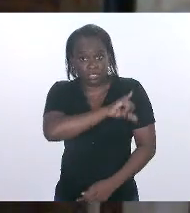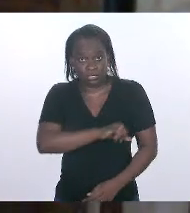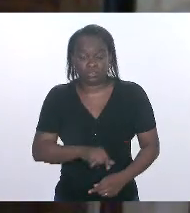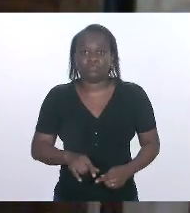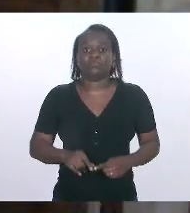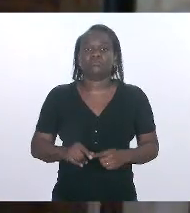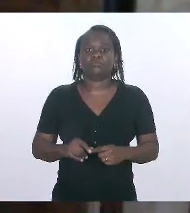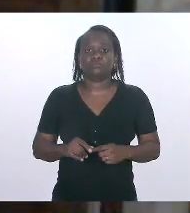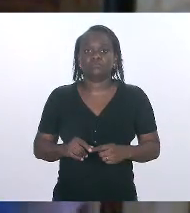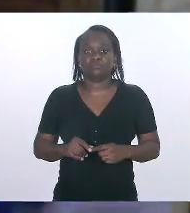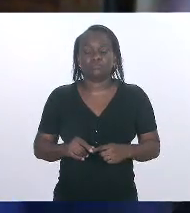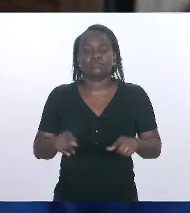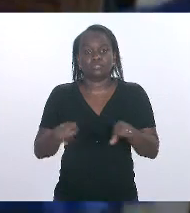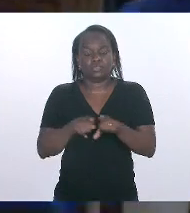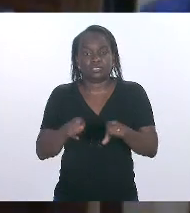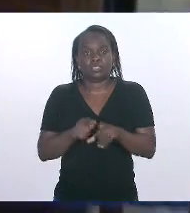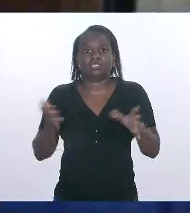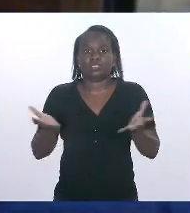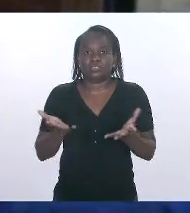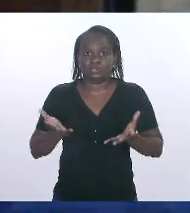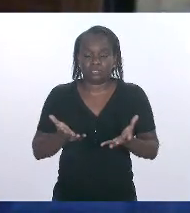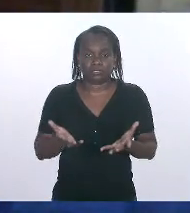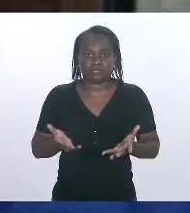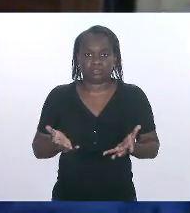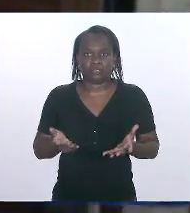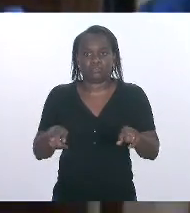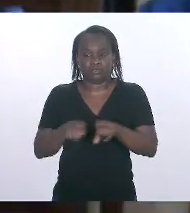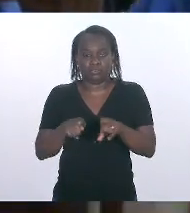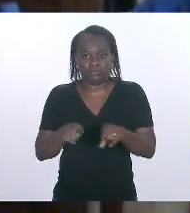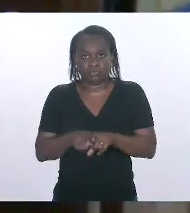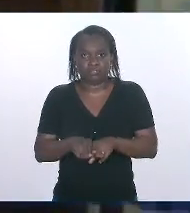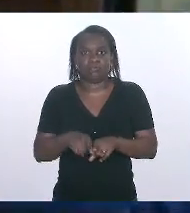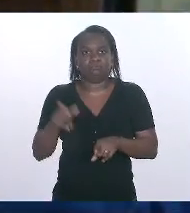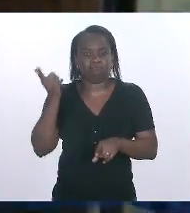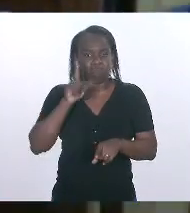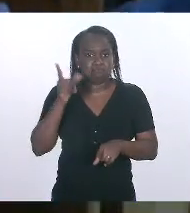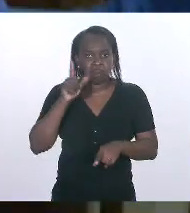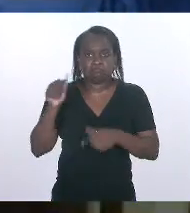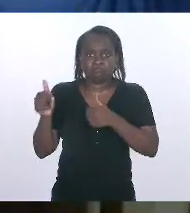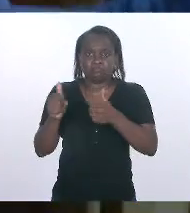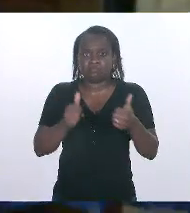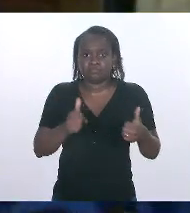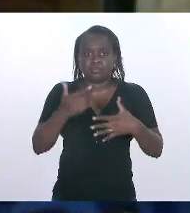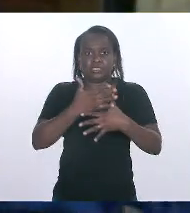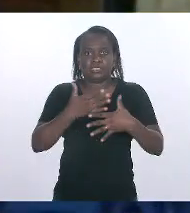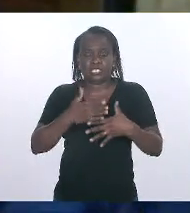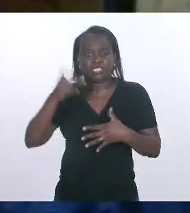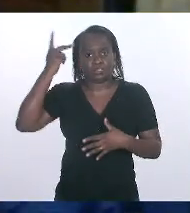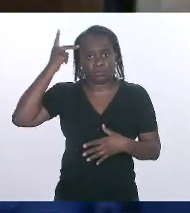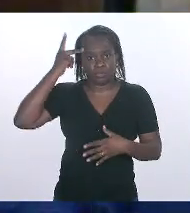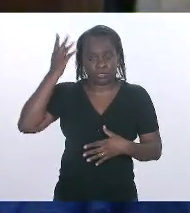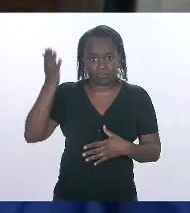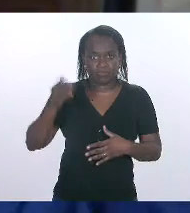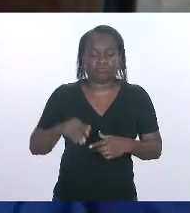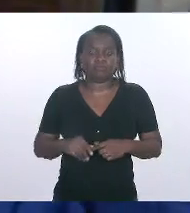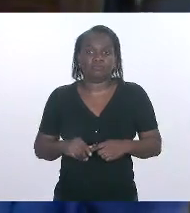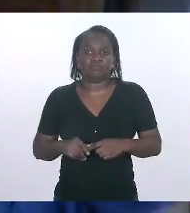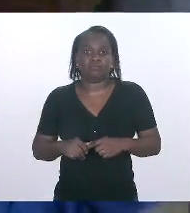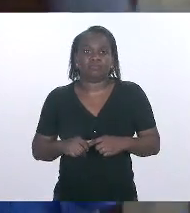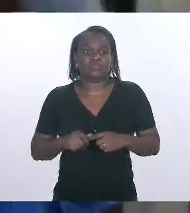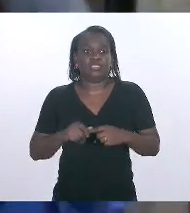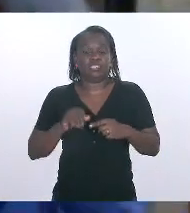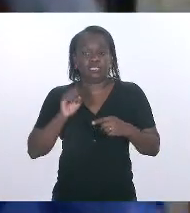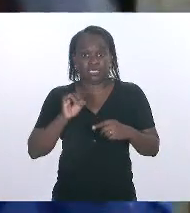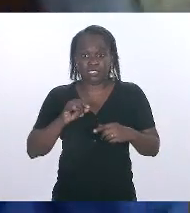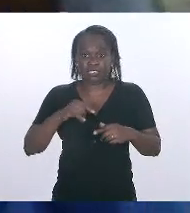Janeiro, e agora também está tendo êxito na cidade de São Paulo. Se correr